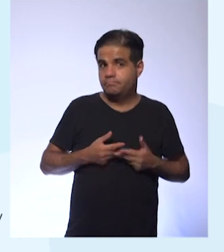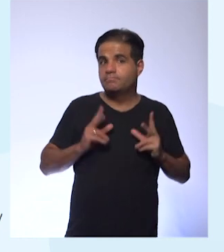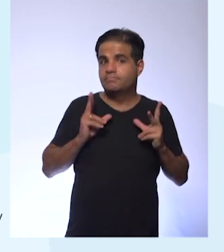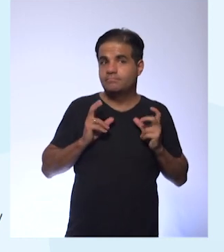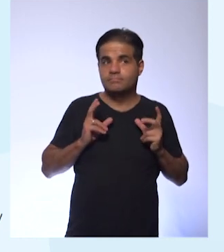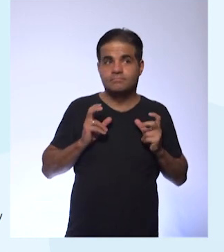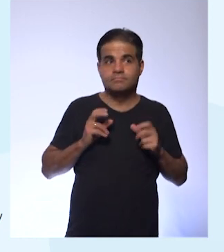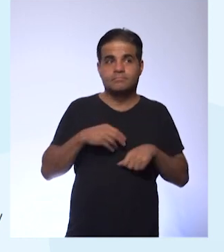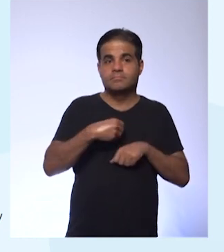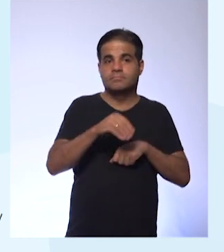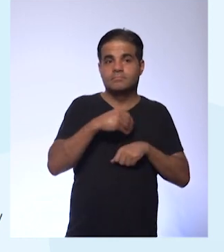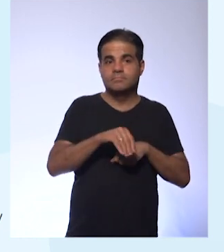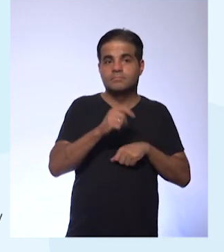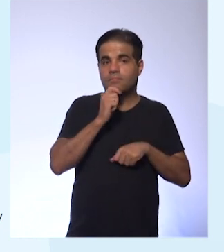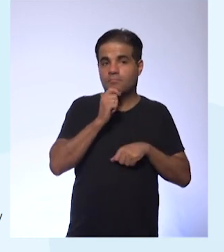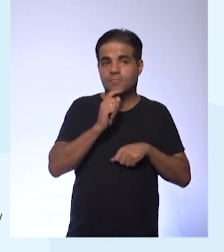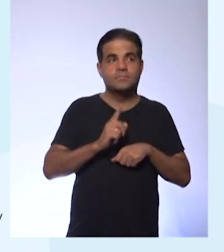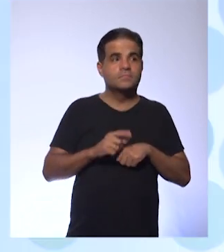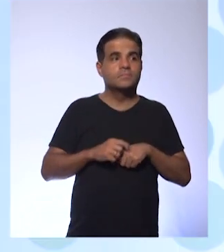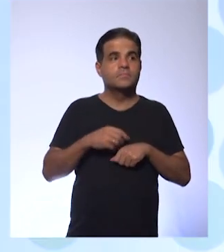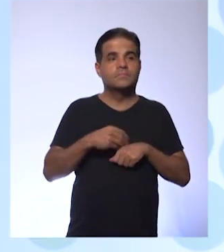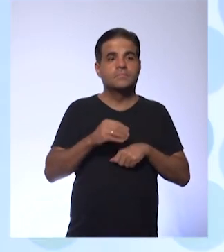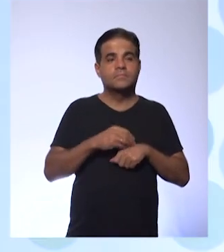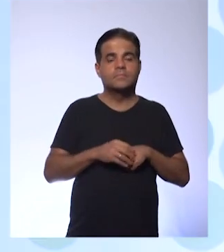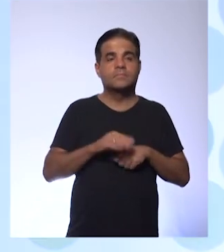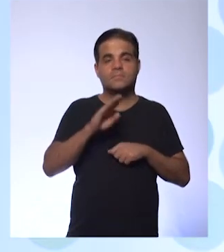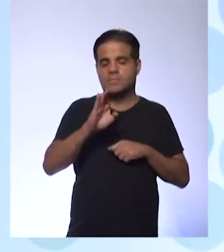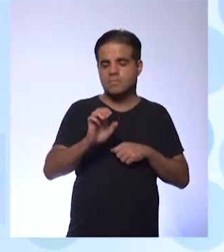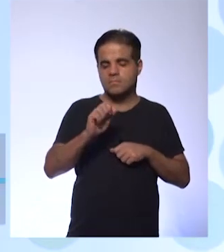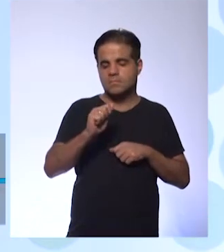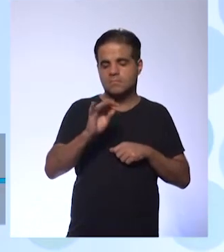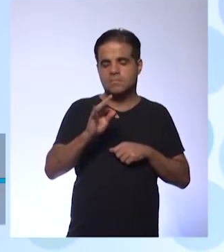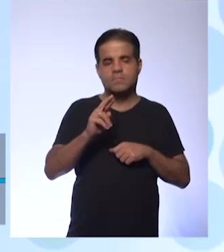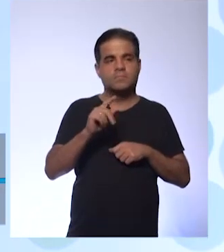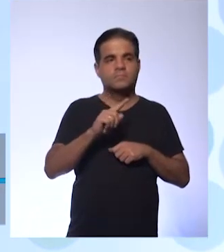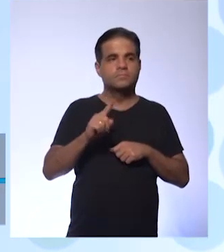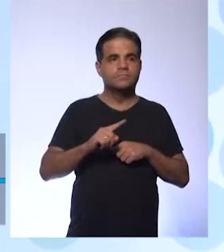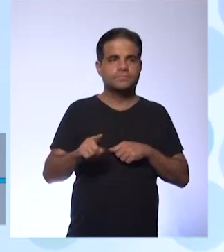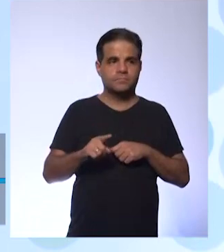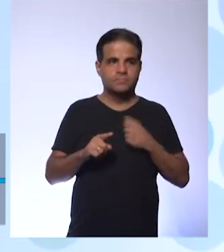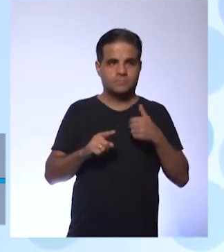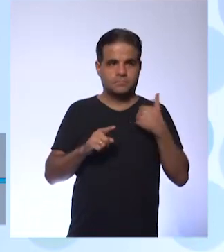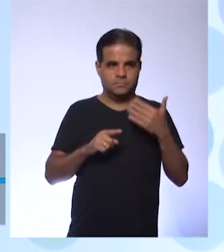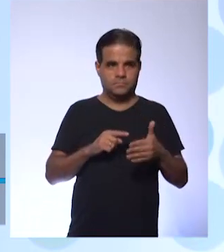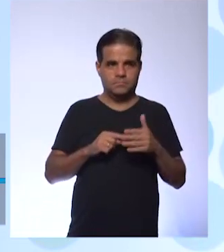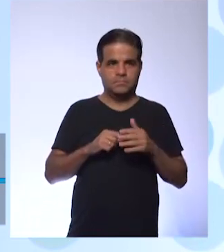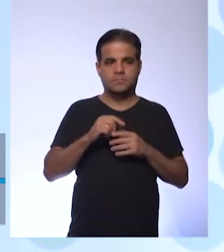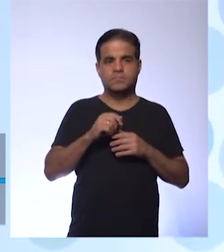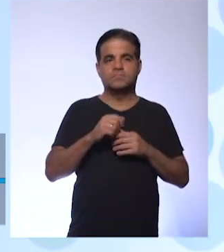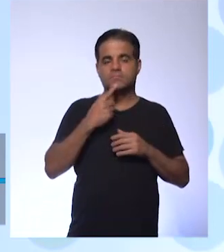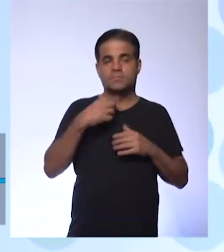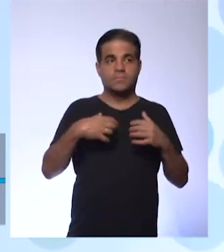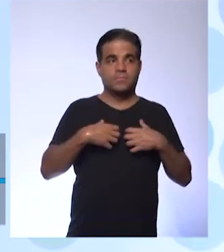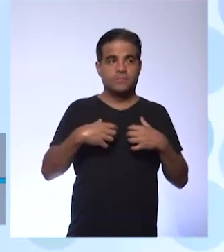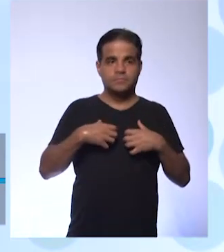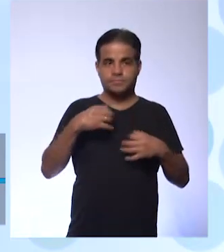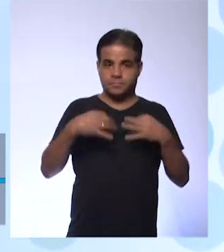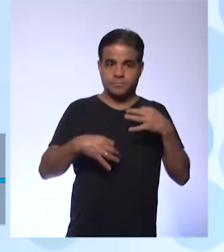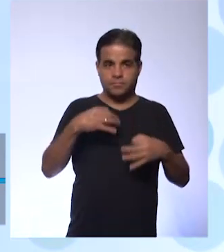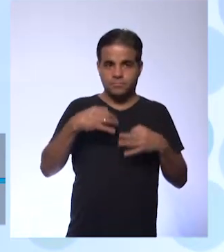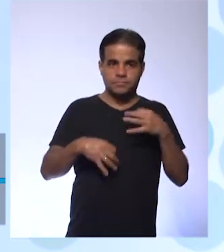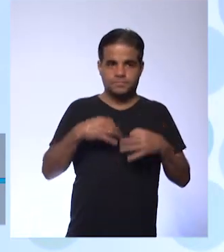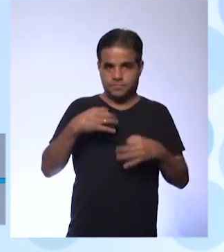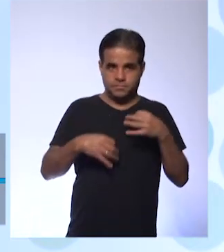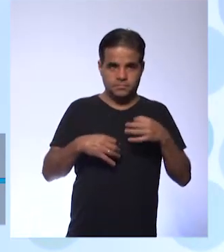não dá spoiler. Então tá. Olha o que a ok. Beatriz fala pra Só gente. reforcei, então. Pronto, vai lá. O eu lírico se sente julgada